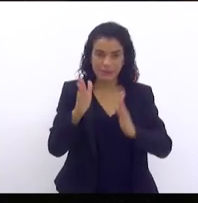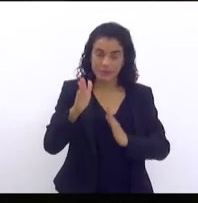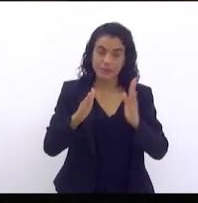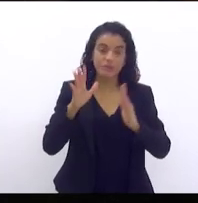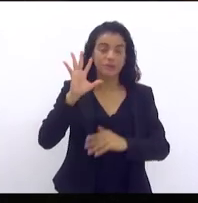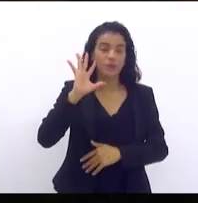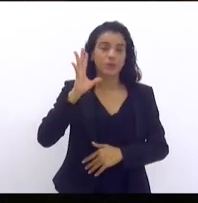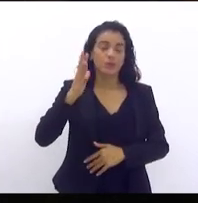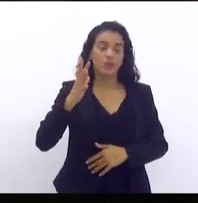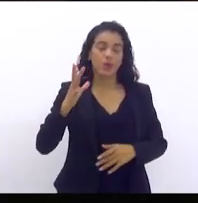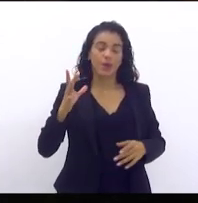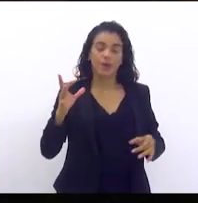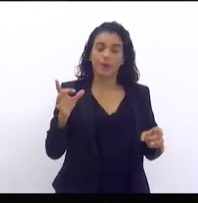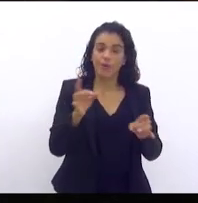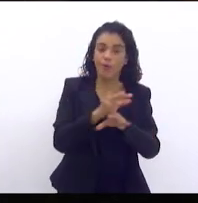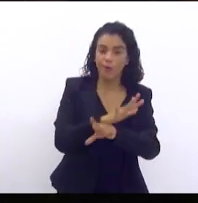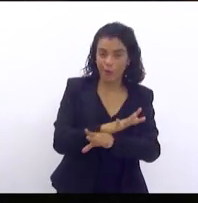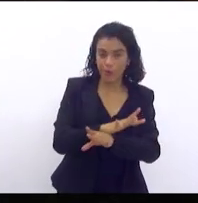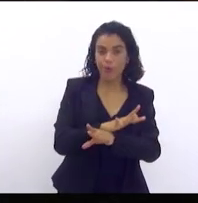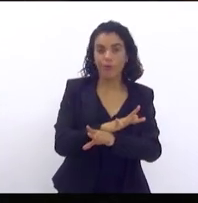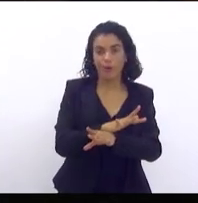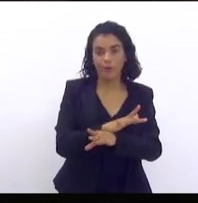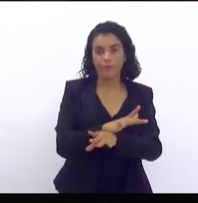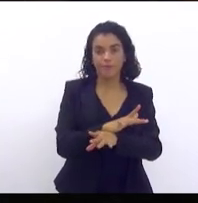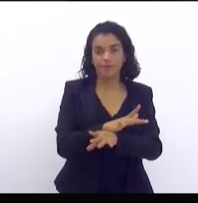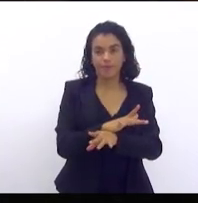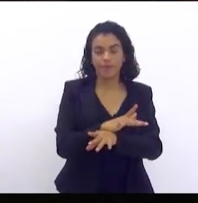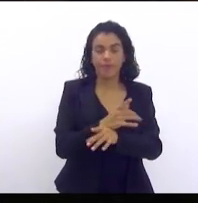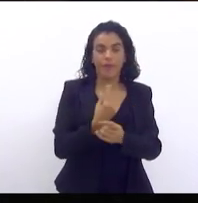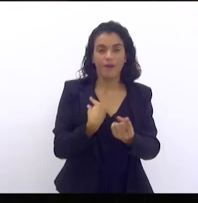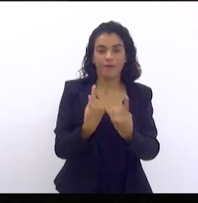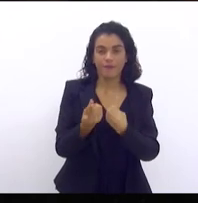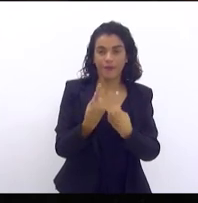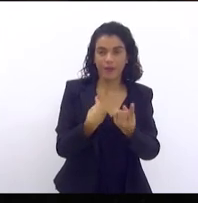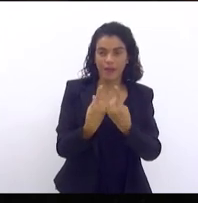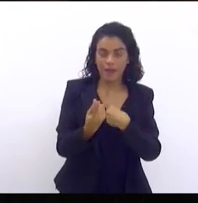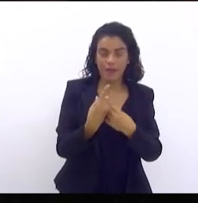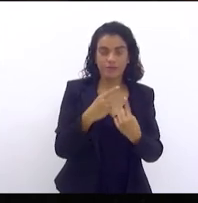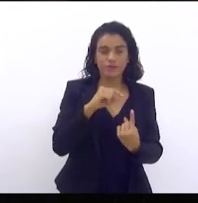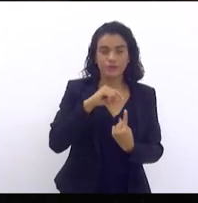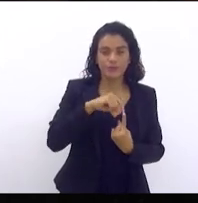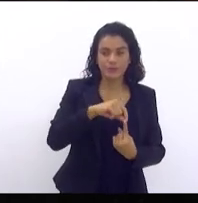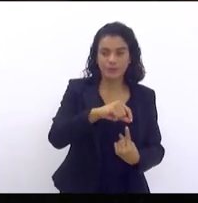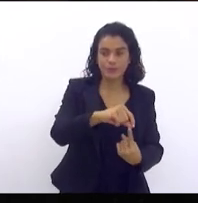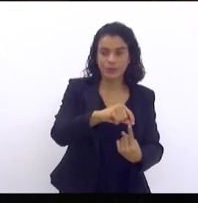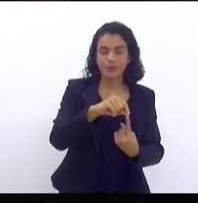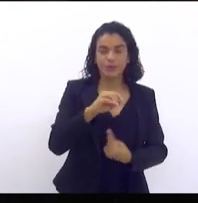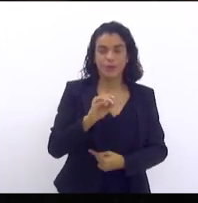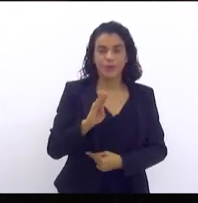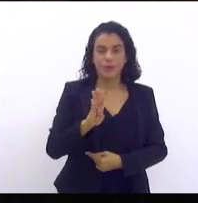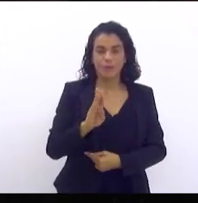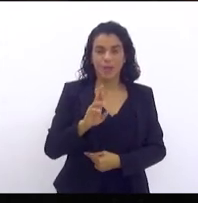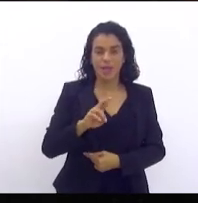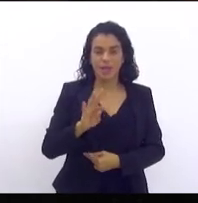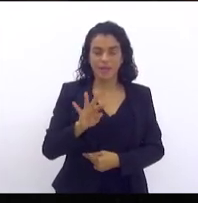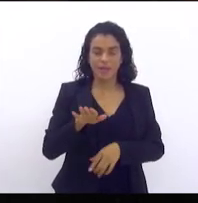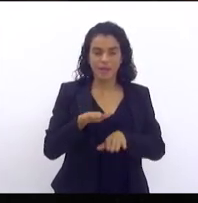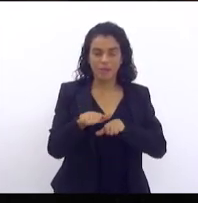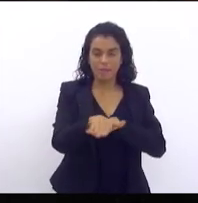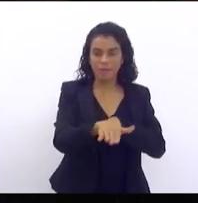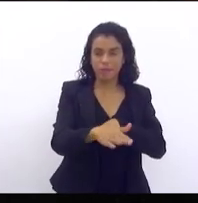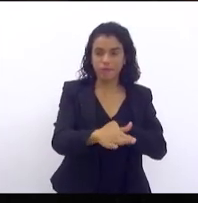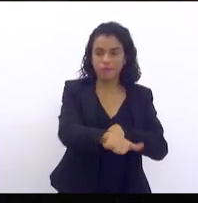conclua a possibilidade das faixas segregadas, com os terminais, as passarelas,